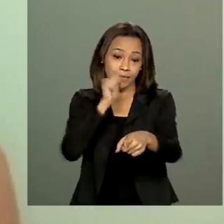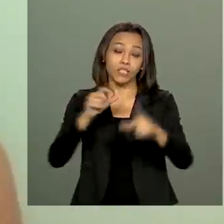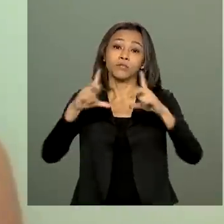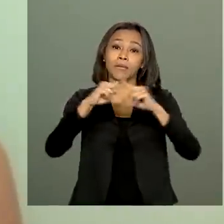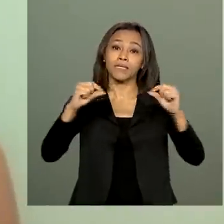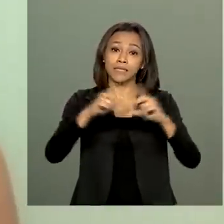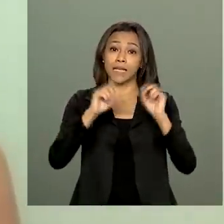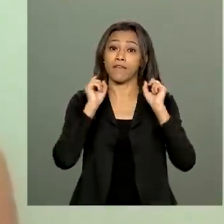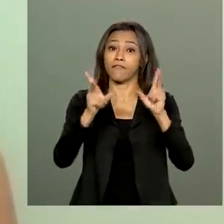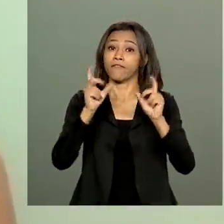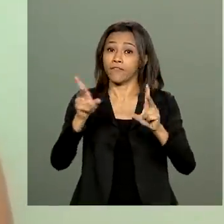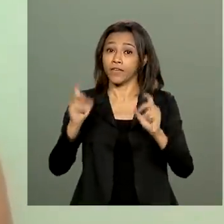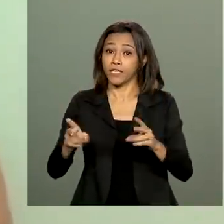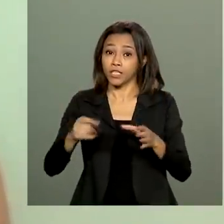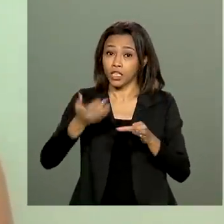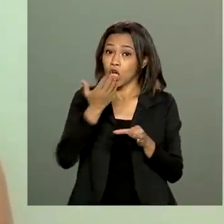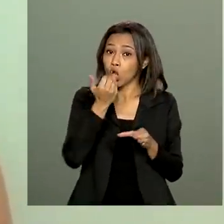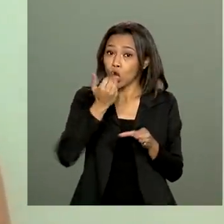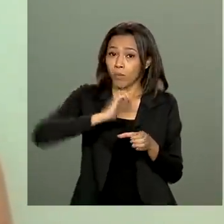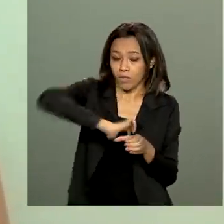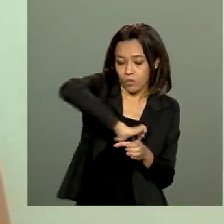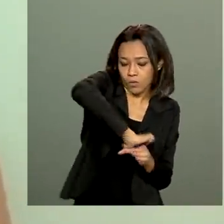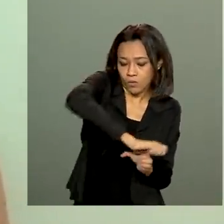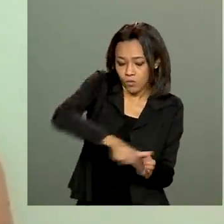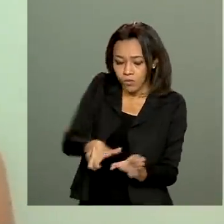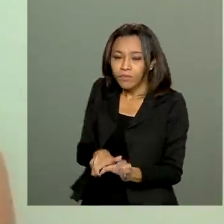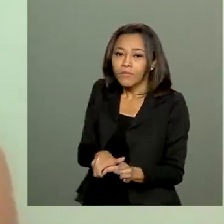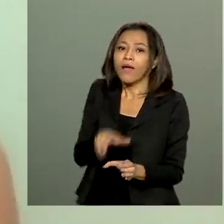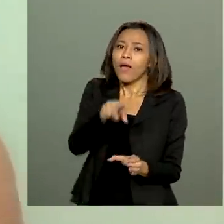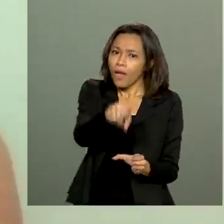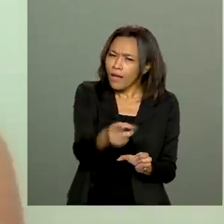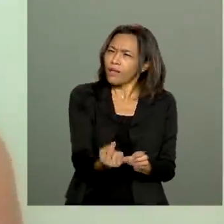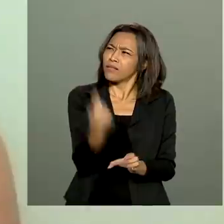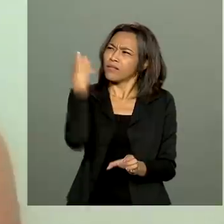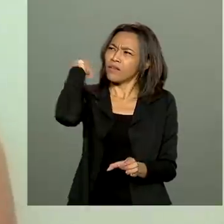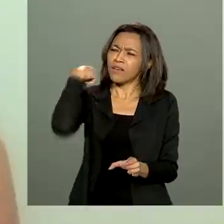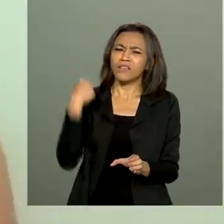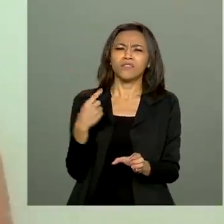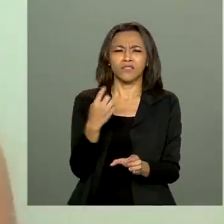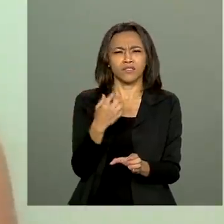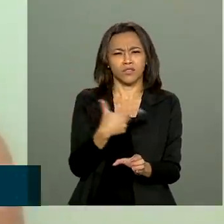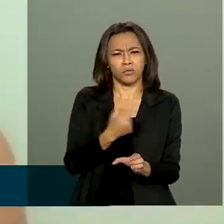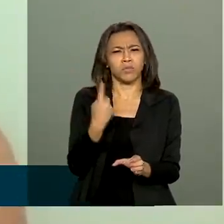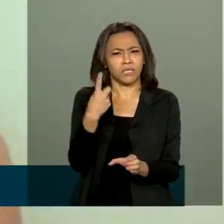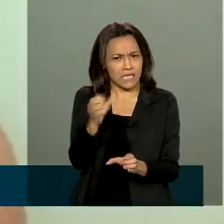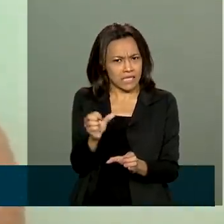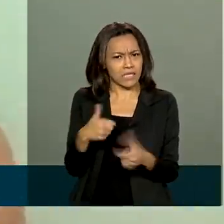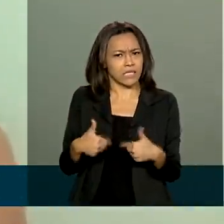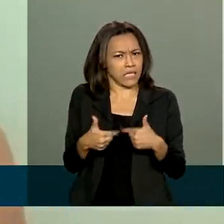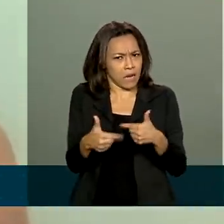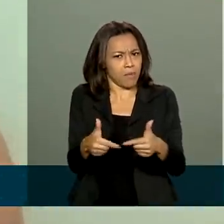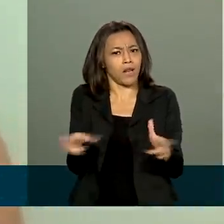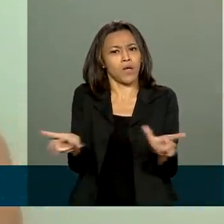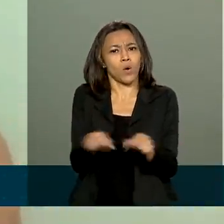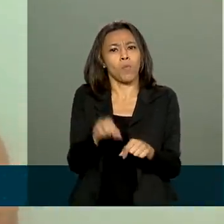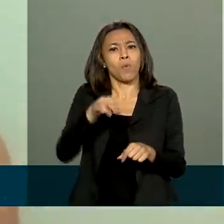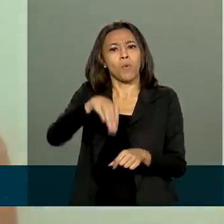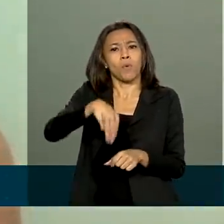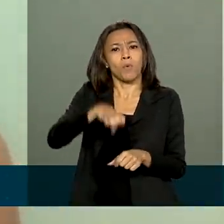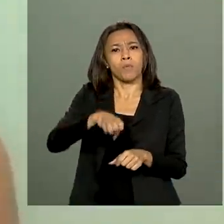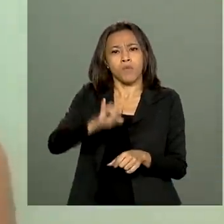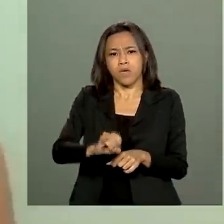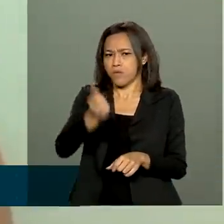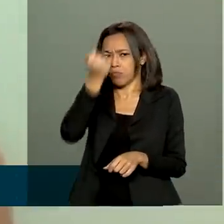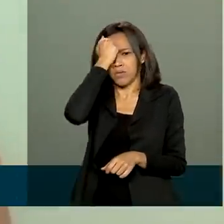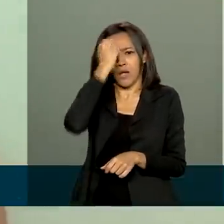vende marmitas saudáveis. Ela atua como MEI desde 2016 e não se arrepende. Além da